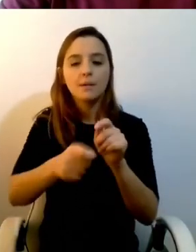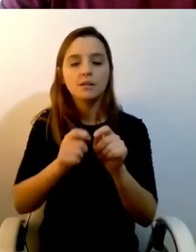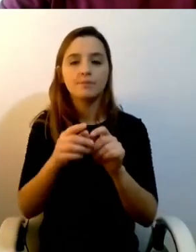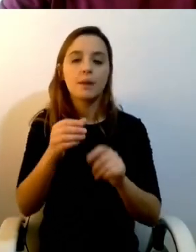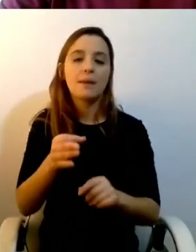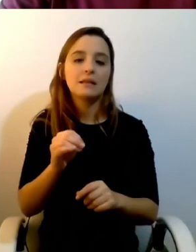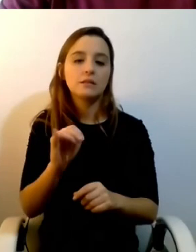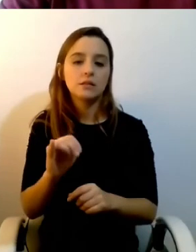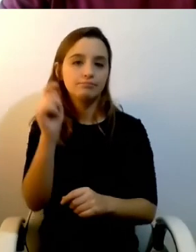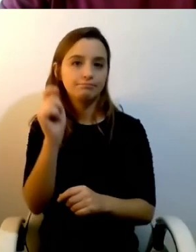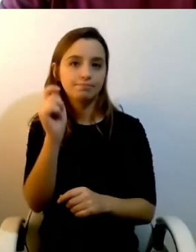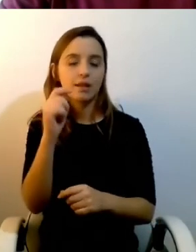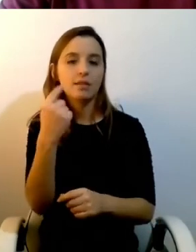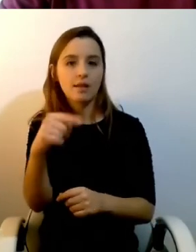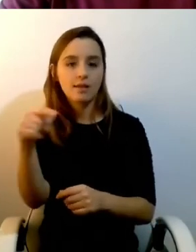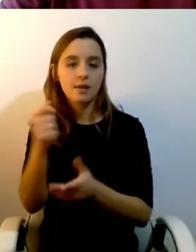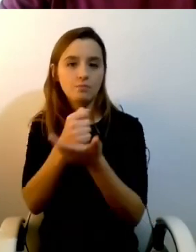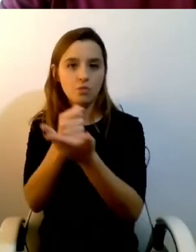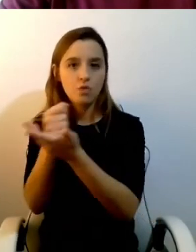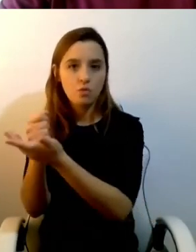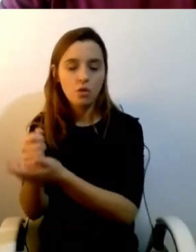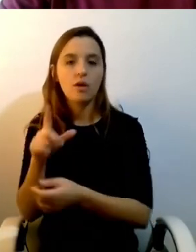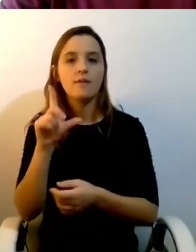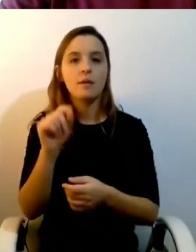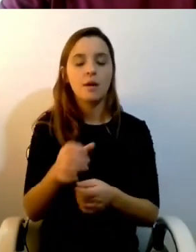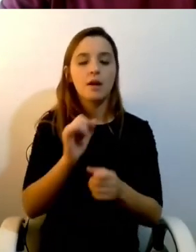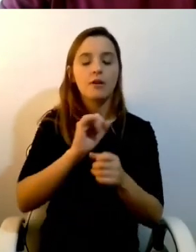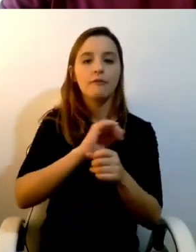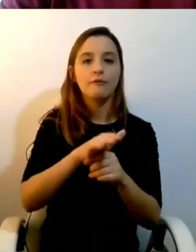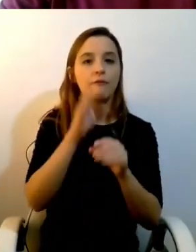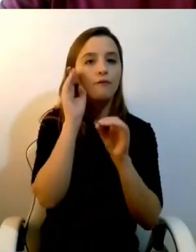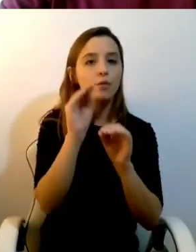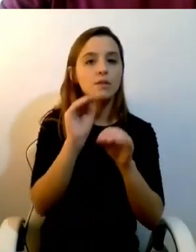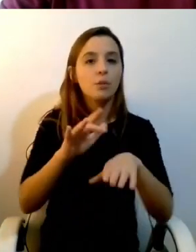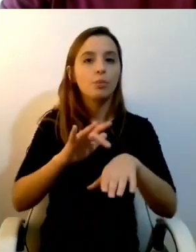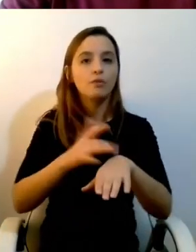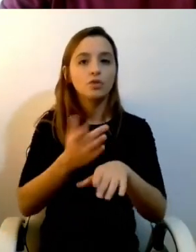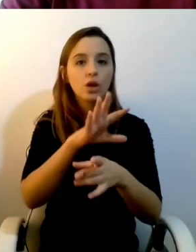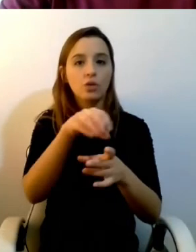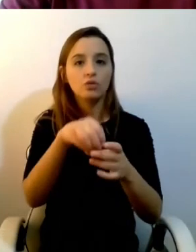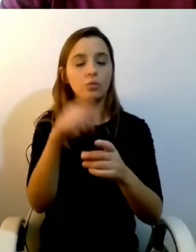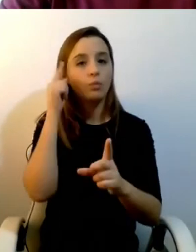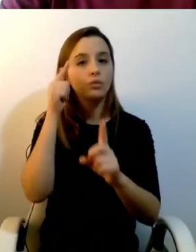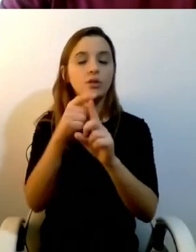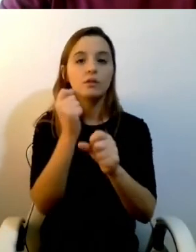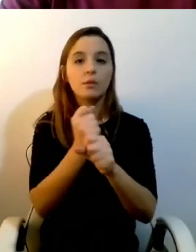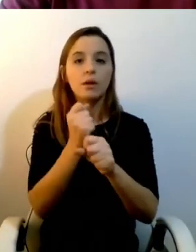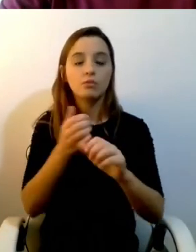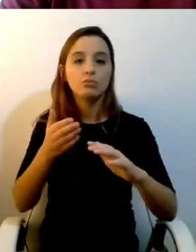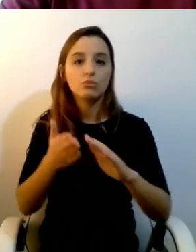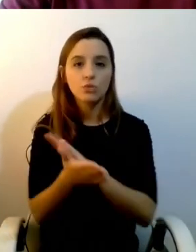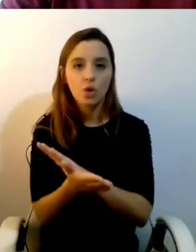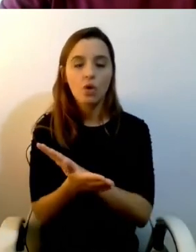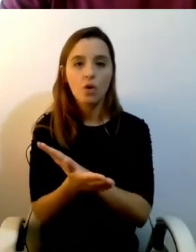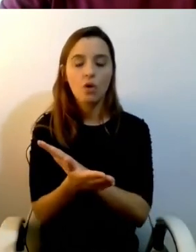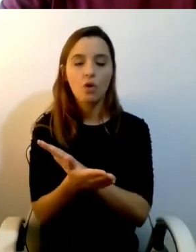digno, de uma formação profissional inclusiva ao acesso ao emprego, e continuamos